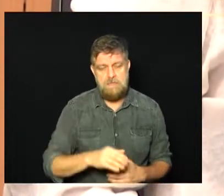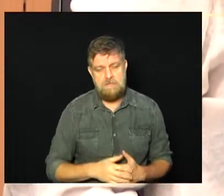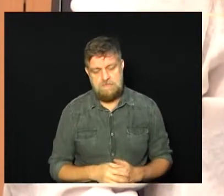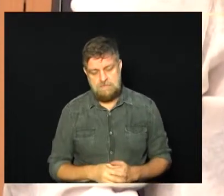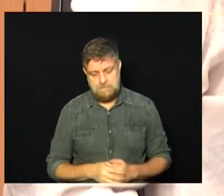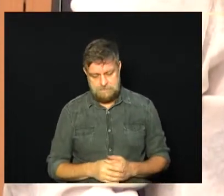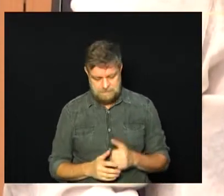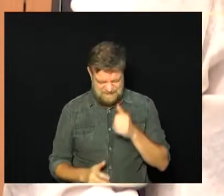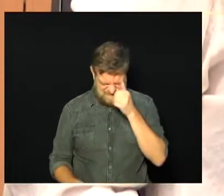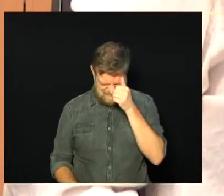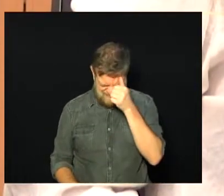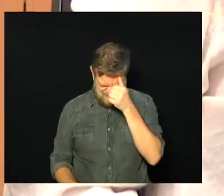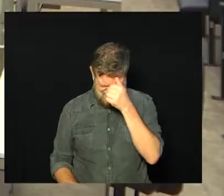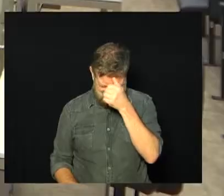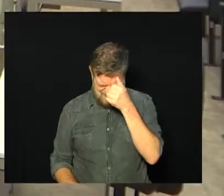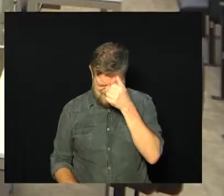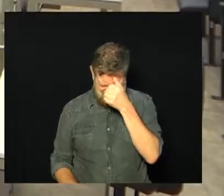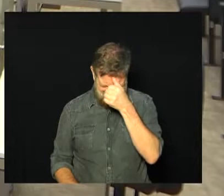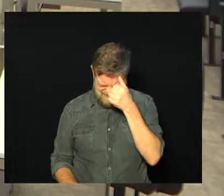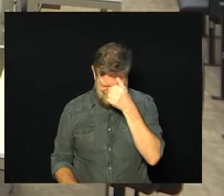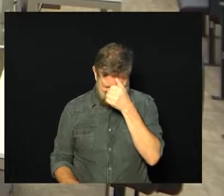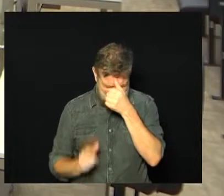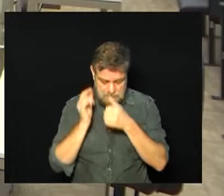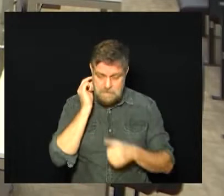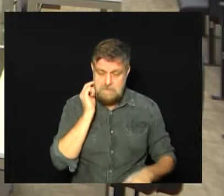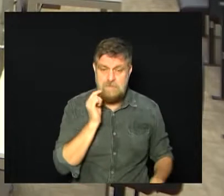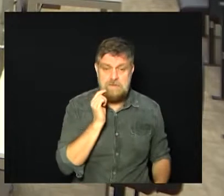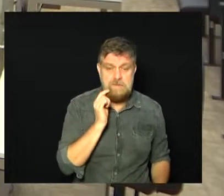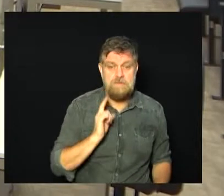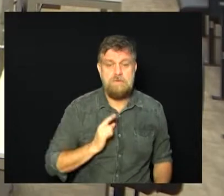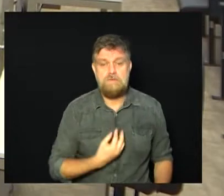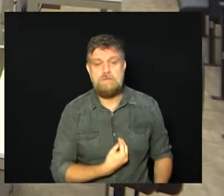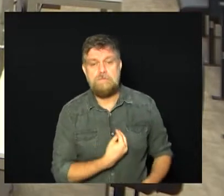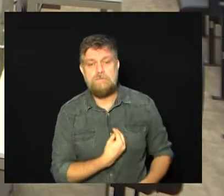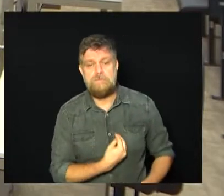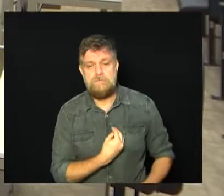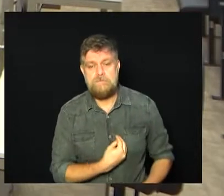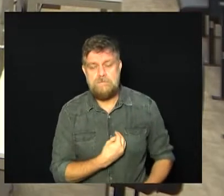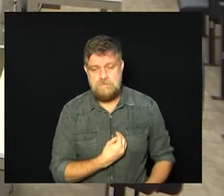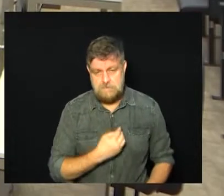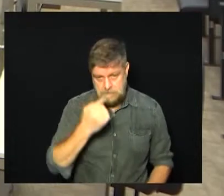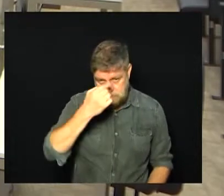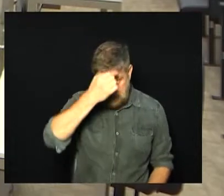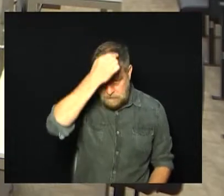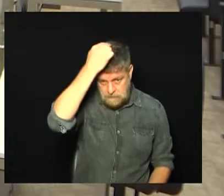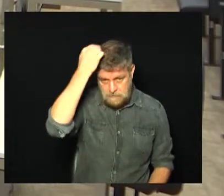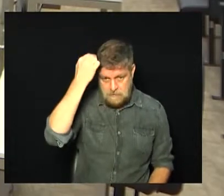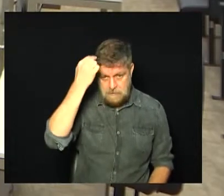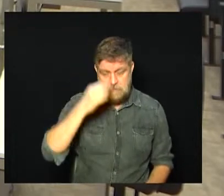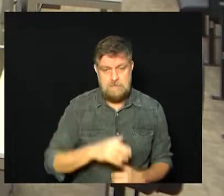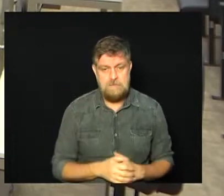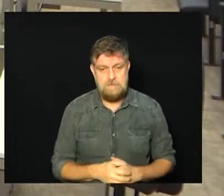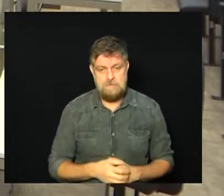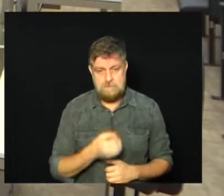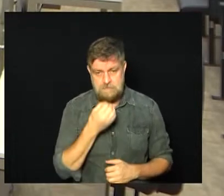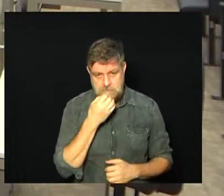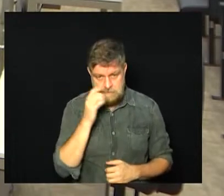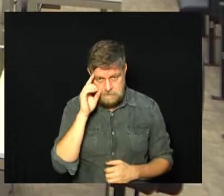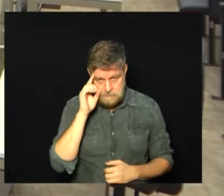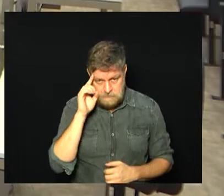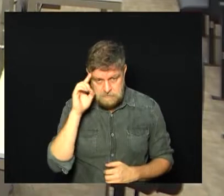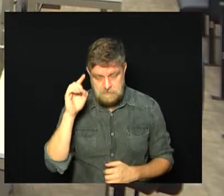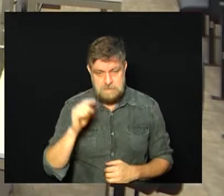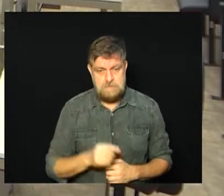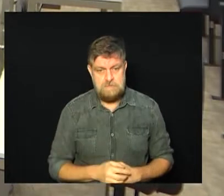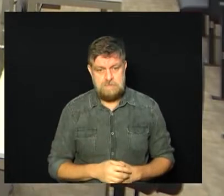Não sei se o vereador Marcelo Silva ainda se encontra. Mas Paulo Gaspar, com a palavra. Bom dia, vereador Rossini,